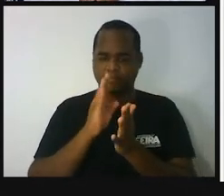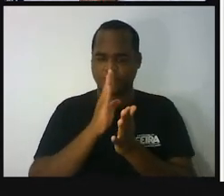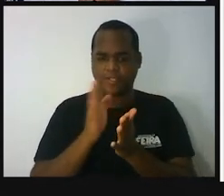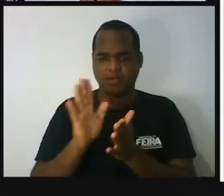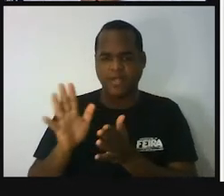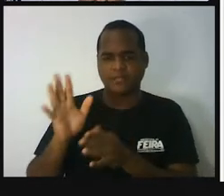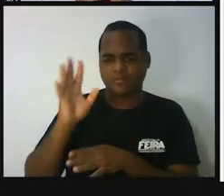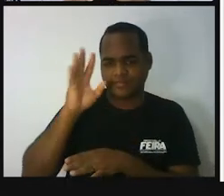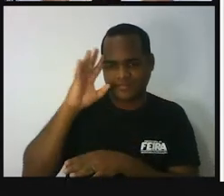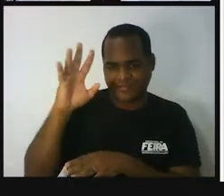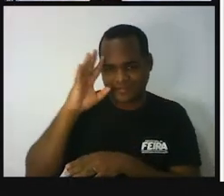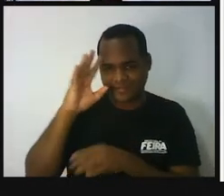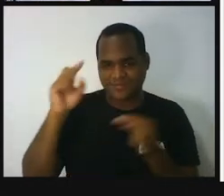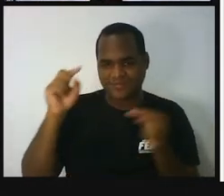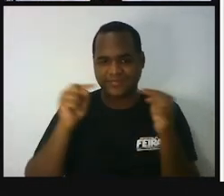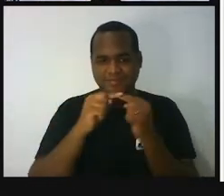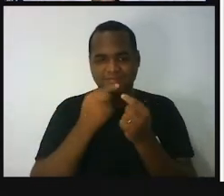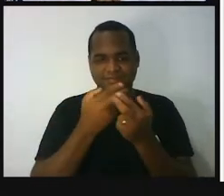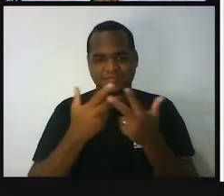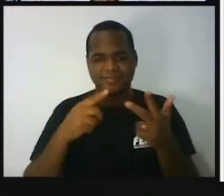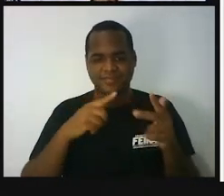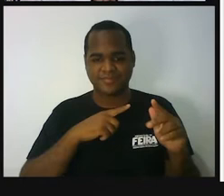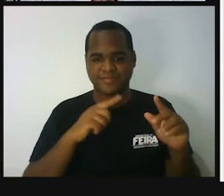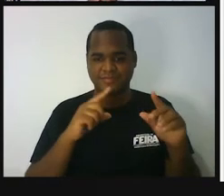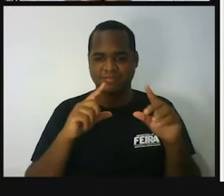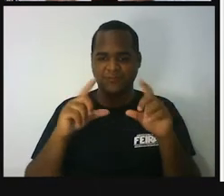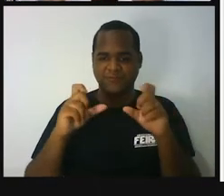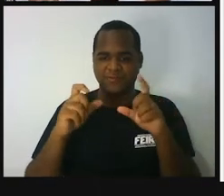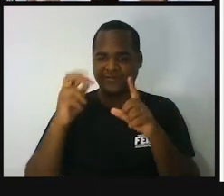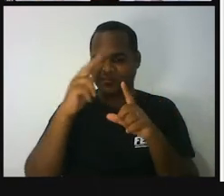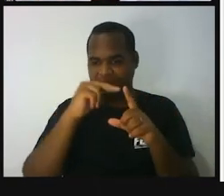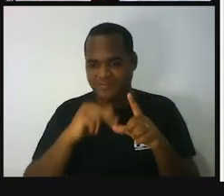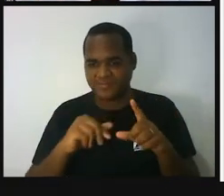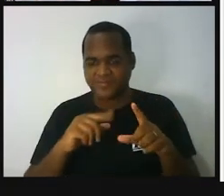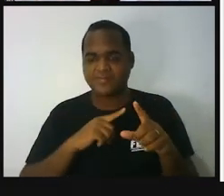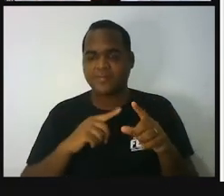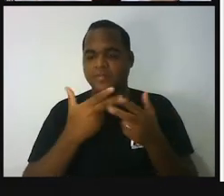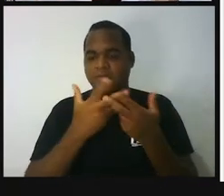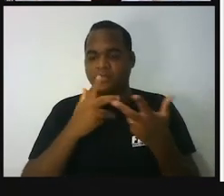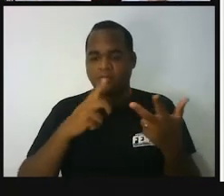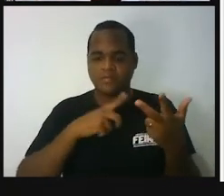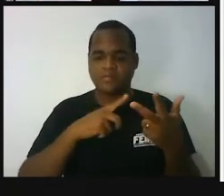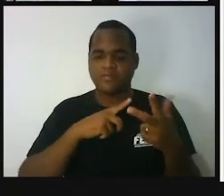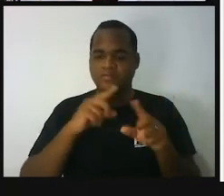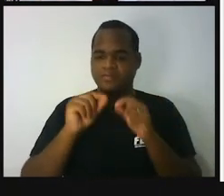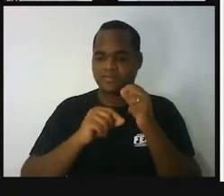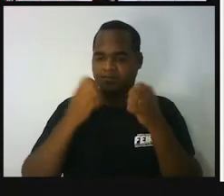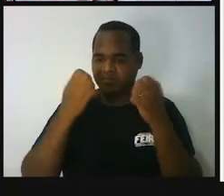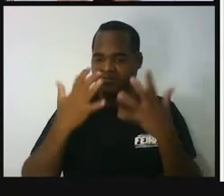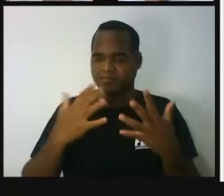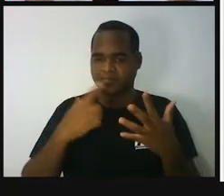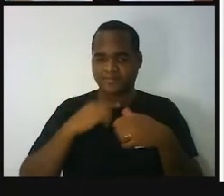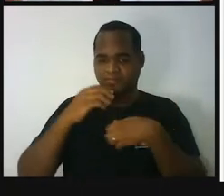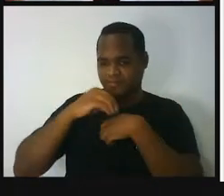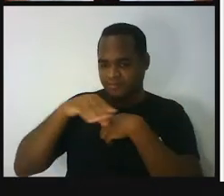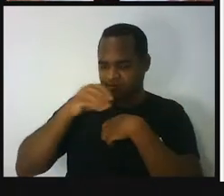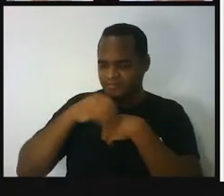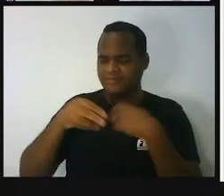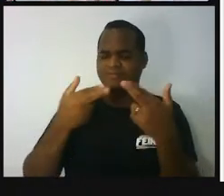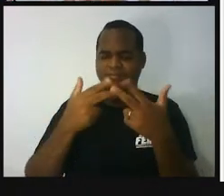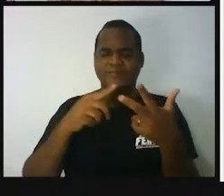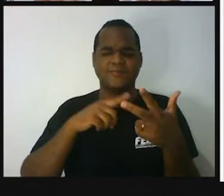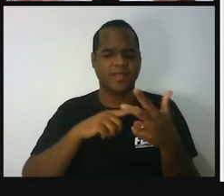para ver, pelo menos, imagens, né? Das colmeias que as abelhas fazem? Então, tem toda